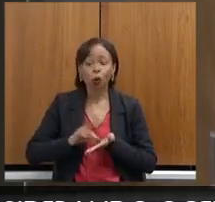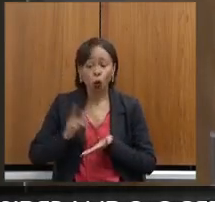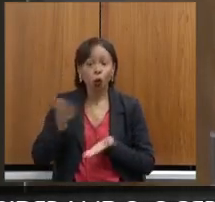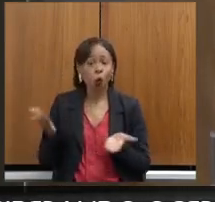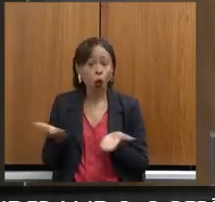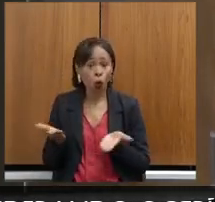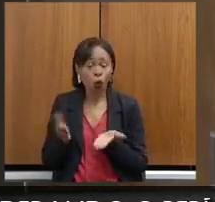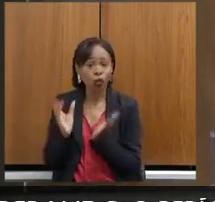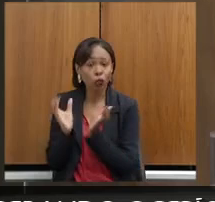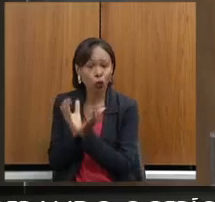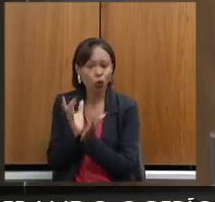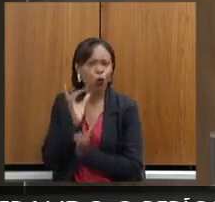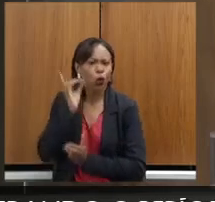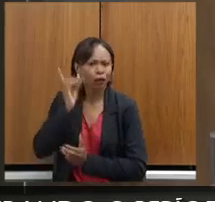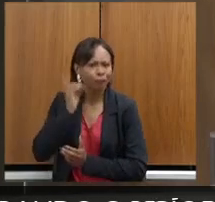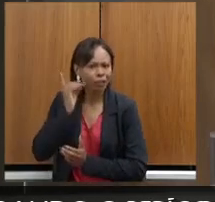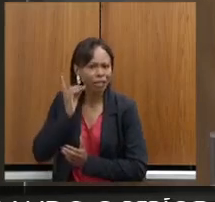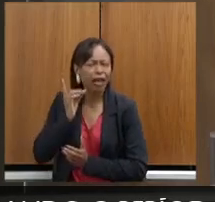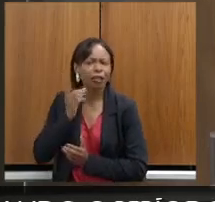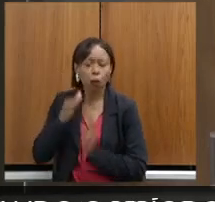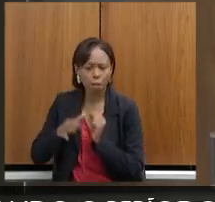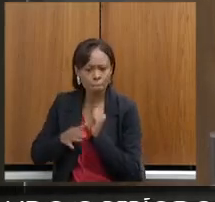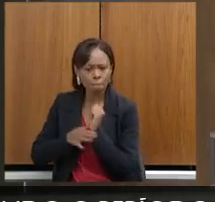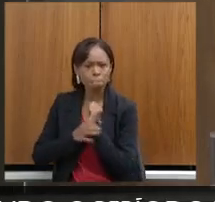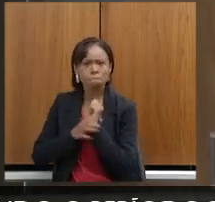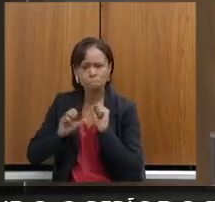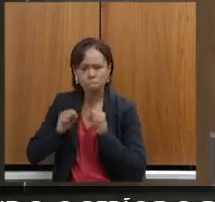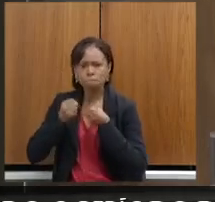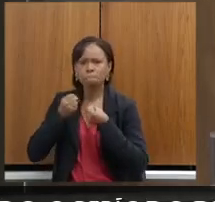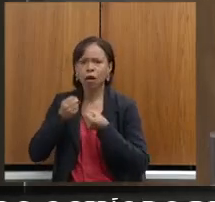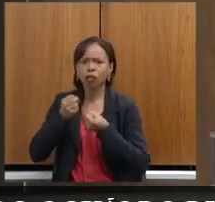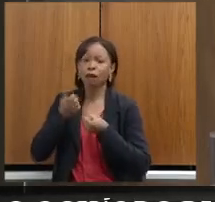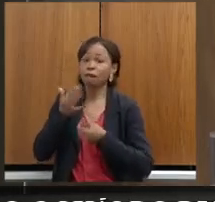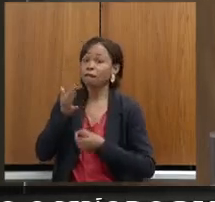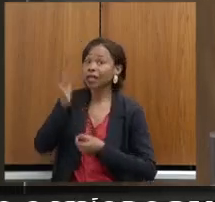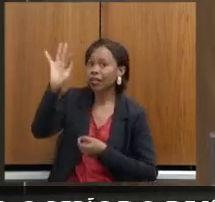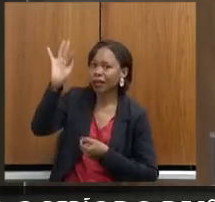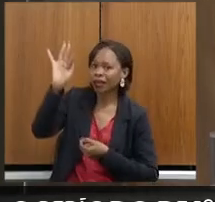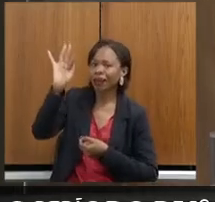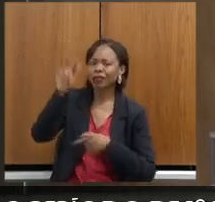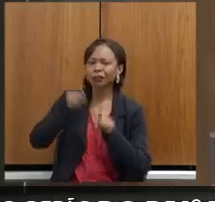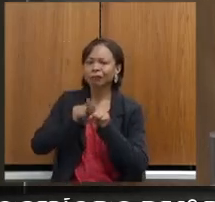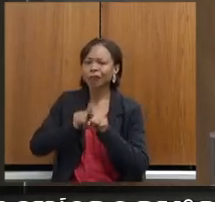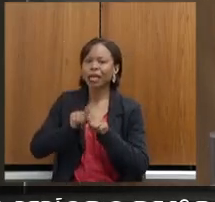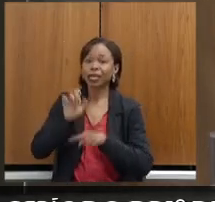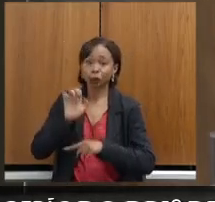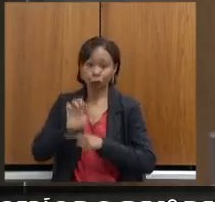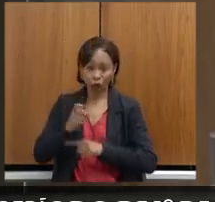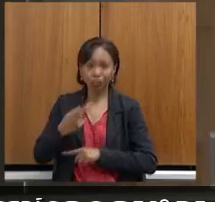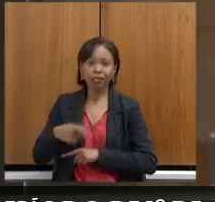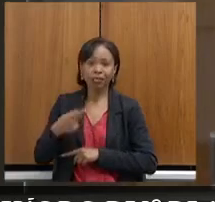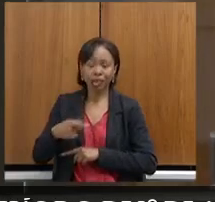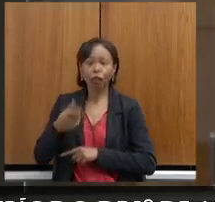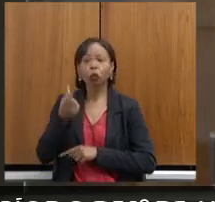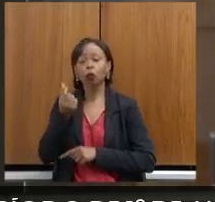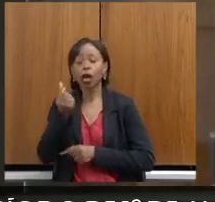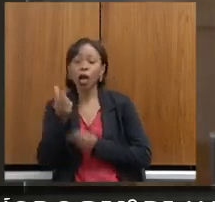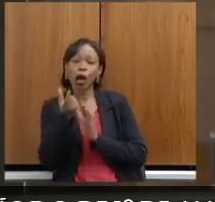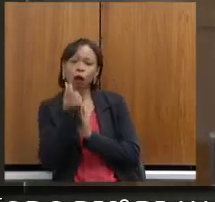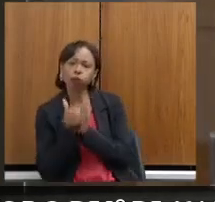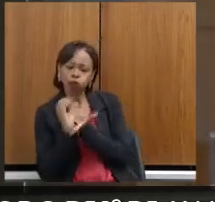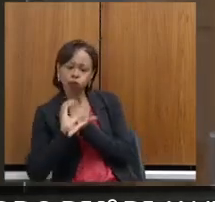parlamentares estão muito mais seguros tanto a nível Federal quanto a nível estadual para estarem indicando as emendas para polícia civil